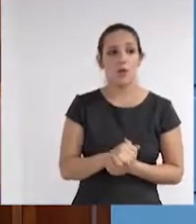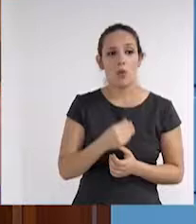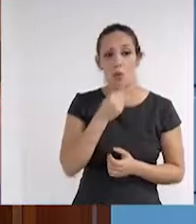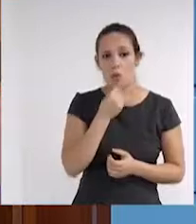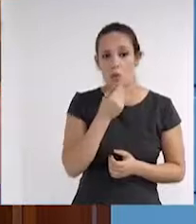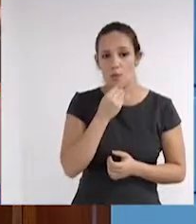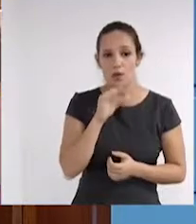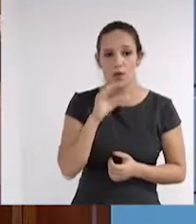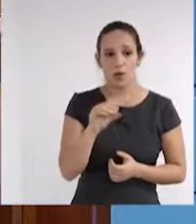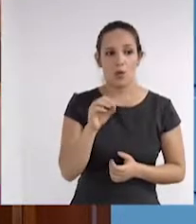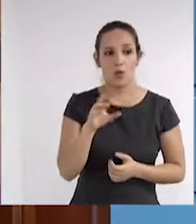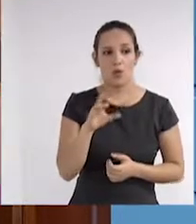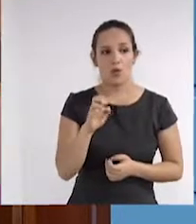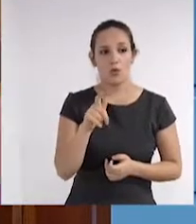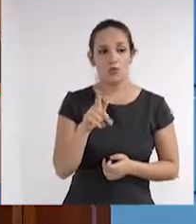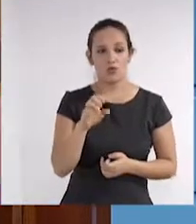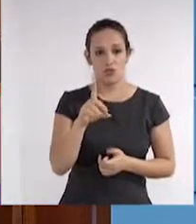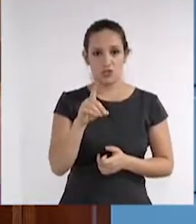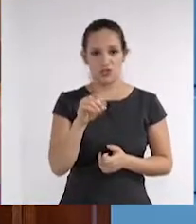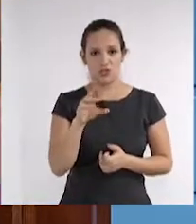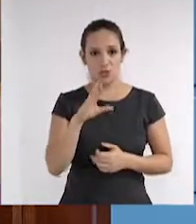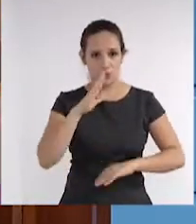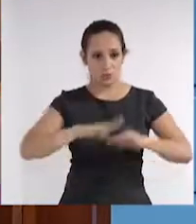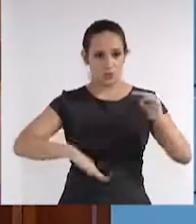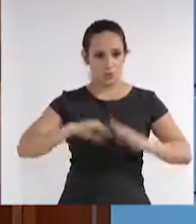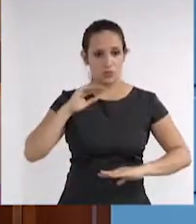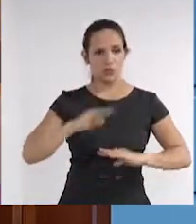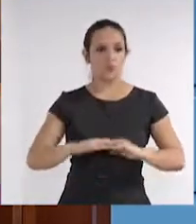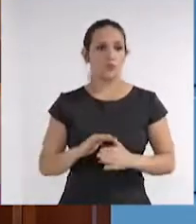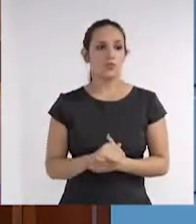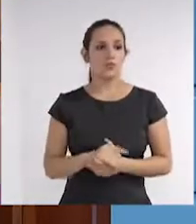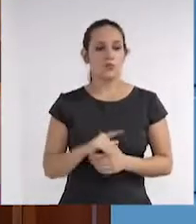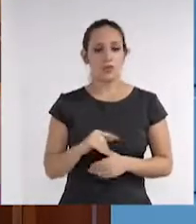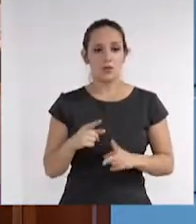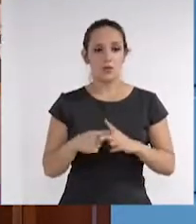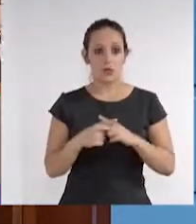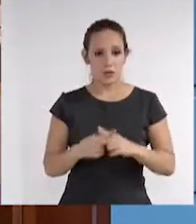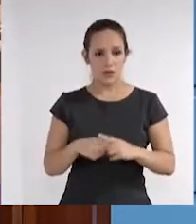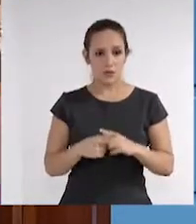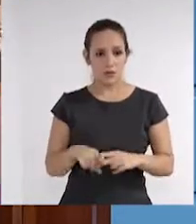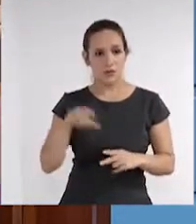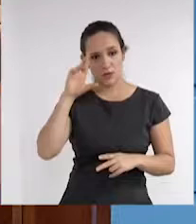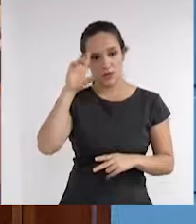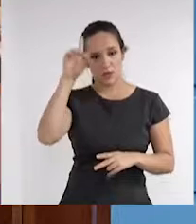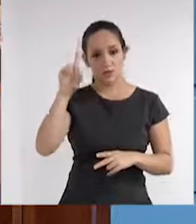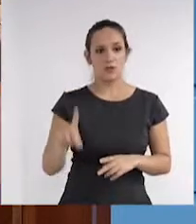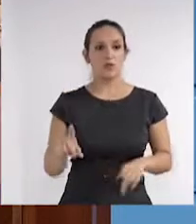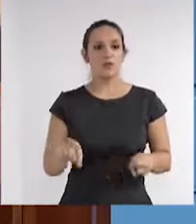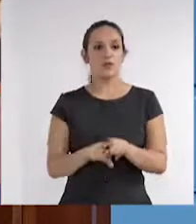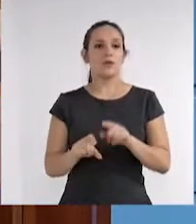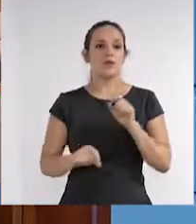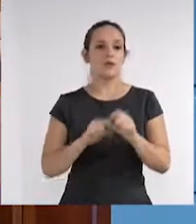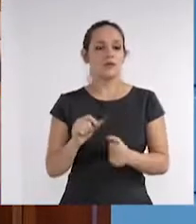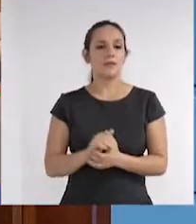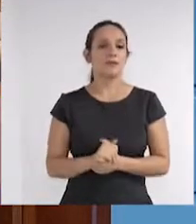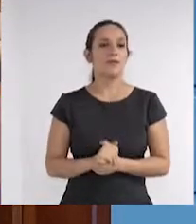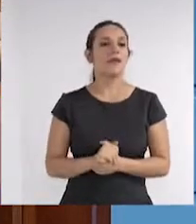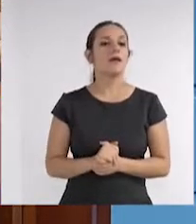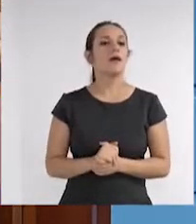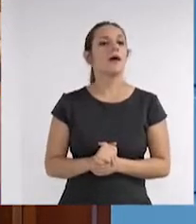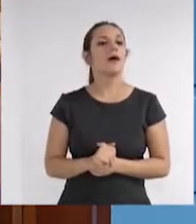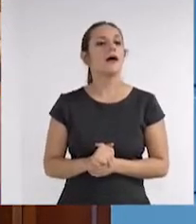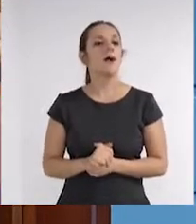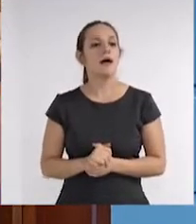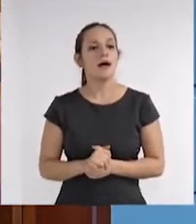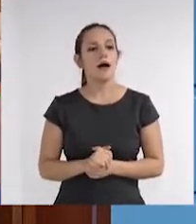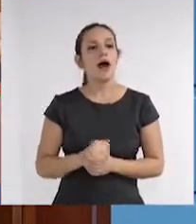senhor presidente, eu quero aqui pedir por parte da corregedor da casa, da diretoria, da mesa diretora da casa, um reforço amanhã,